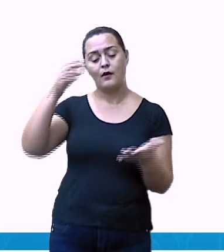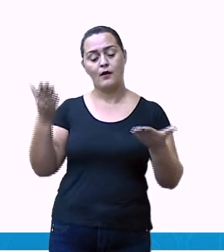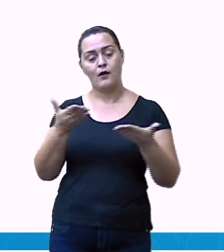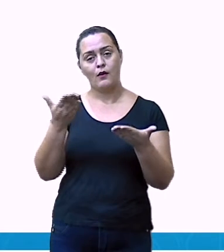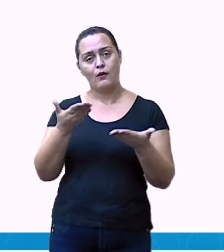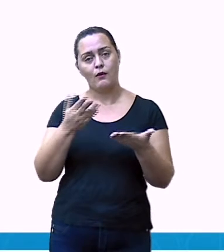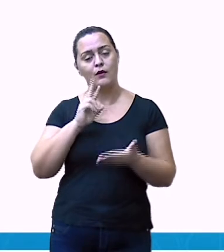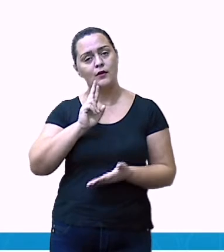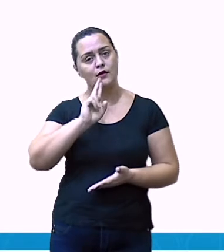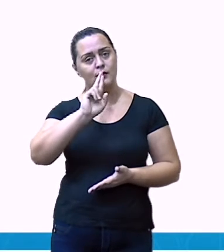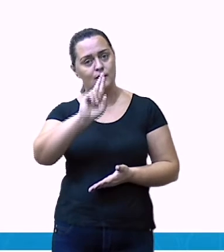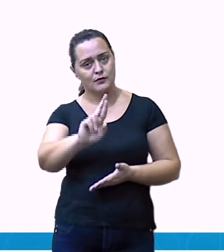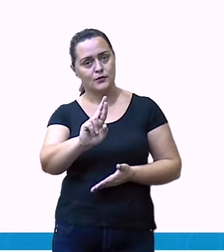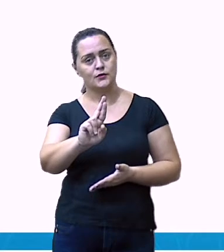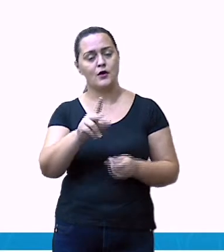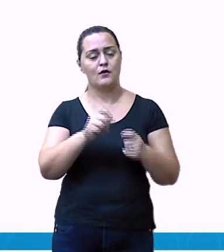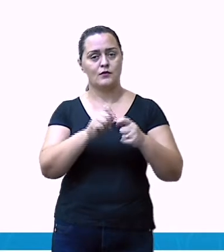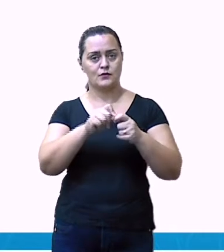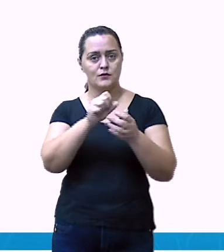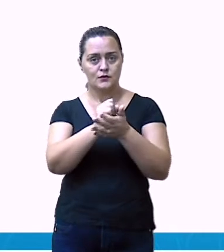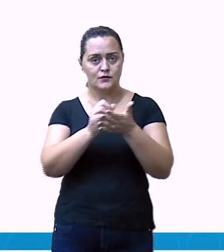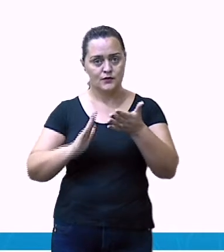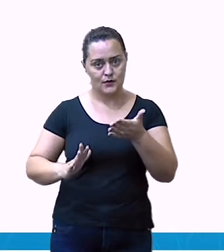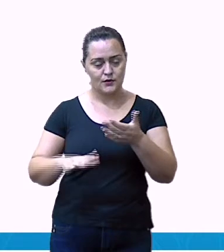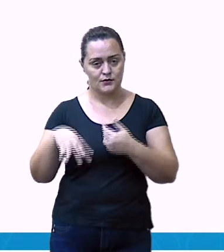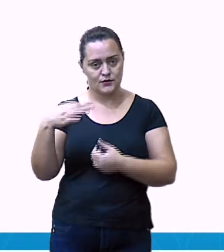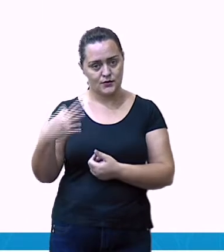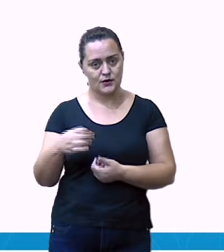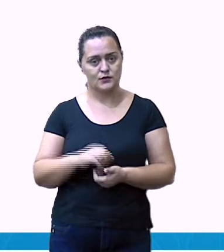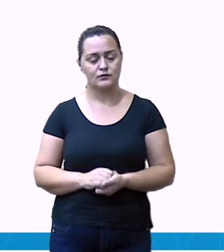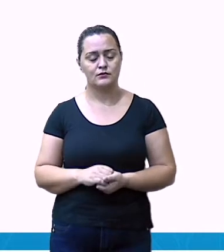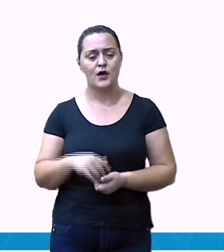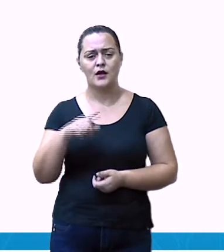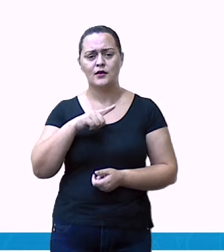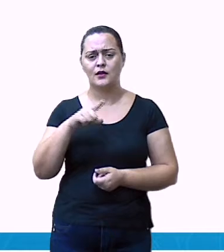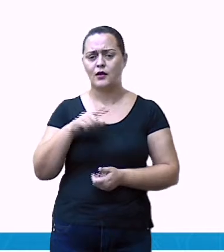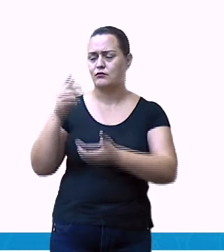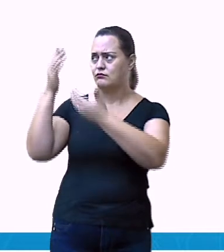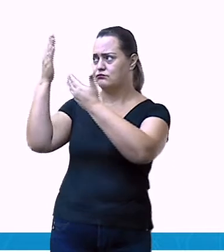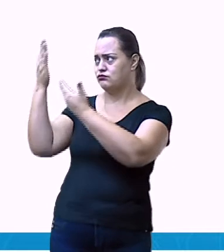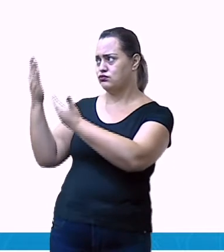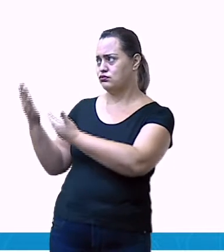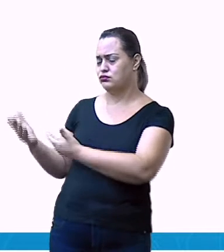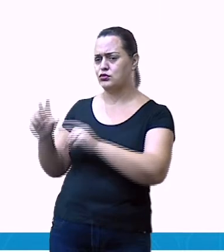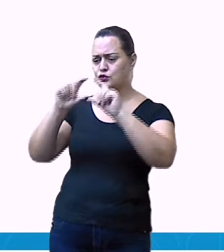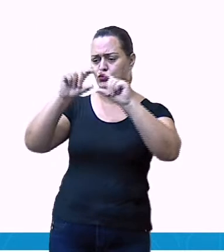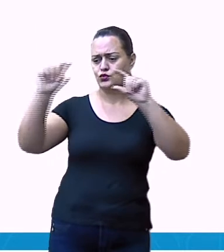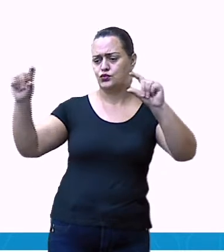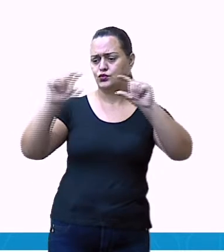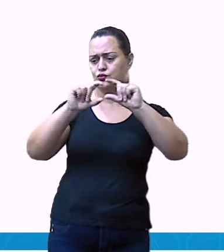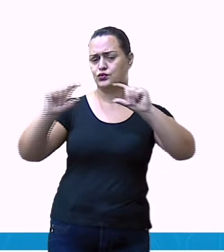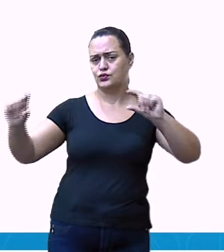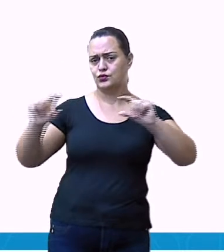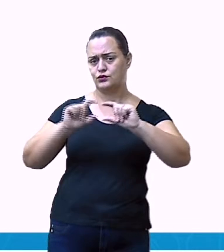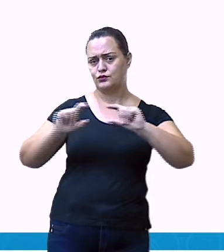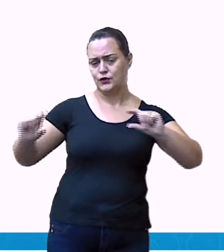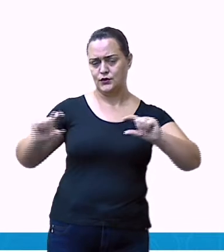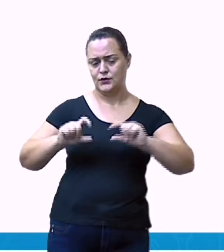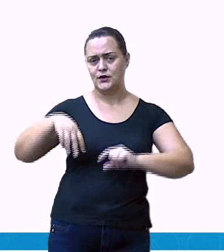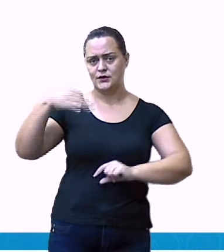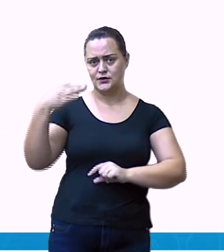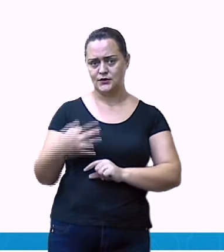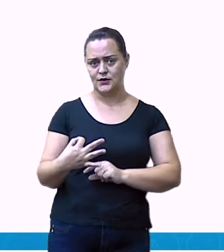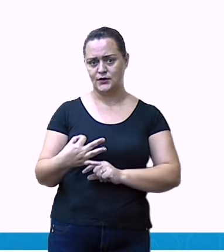Resolva a cruzadinha de acordo com as dicas abaixo. Então, nós temos aqui escrito a palavra escrita, certo? Porque